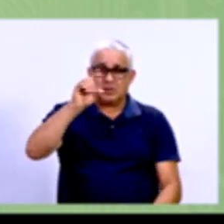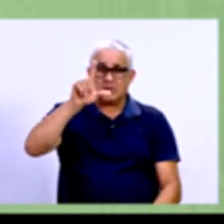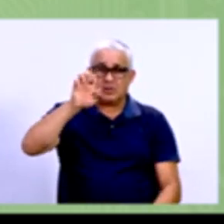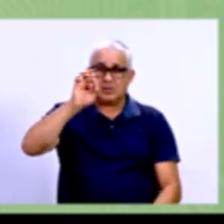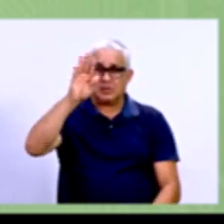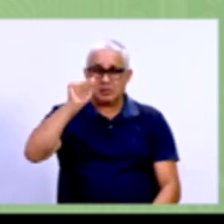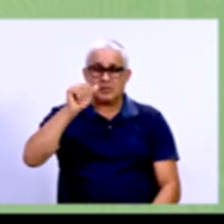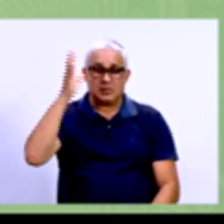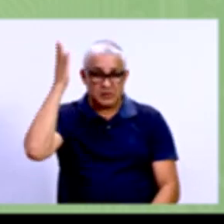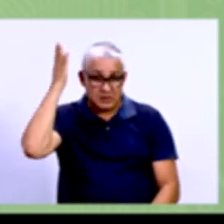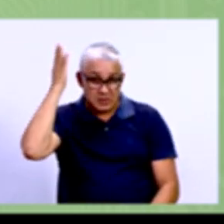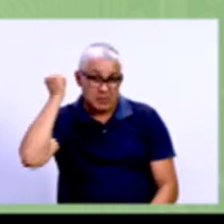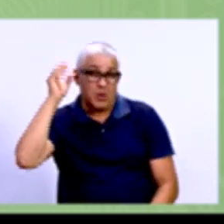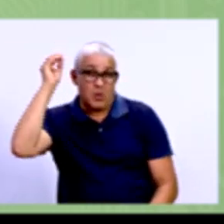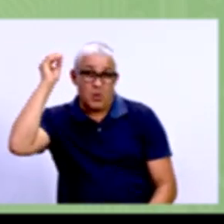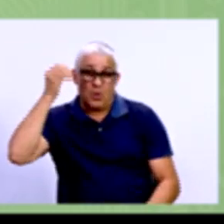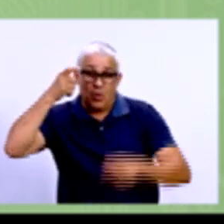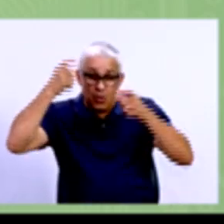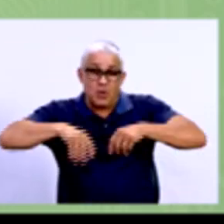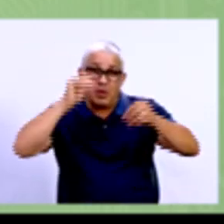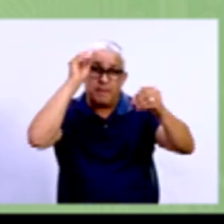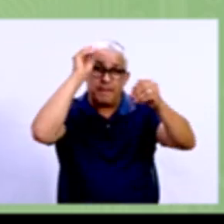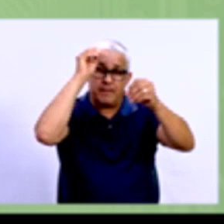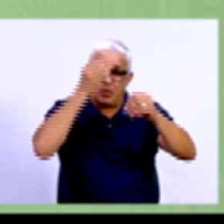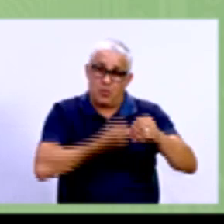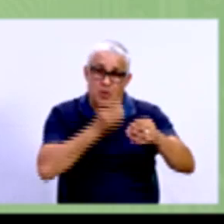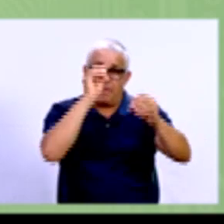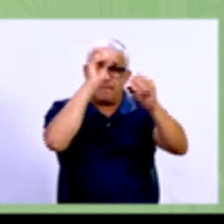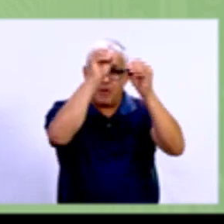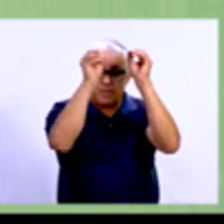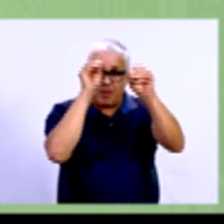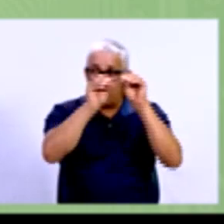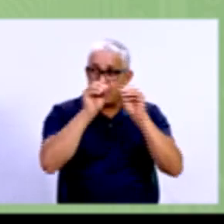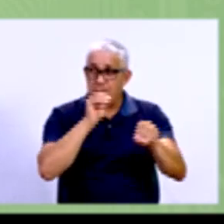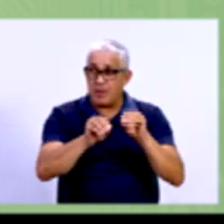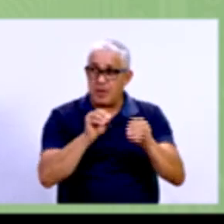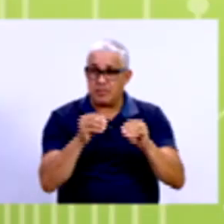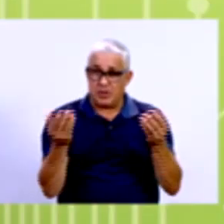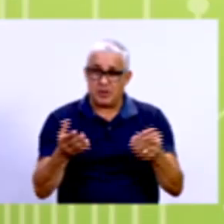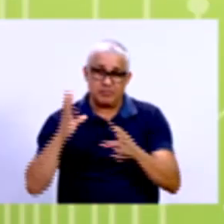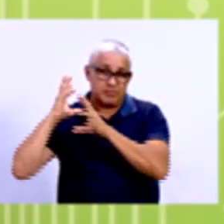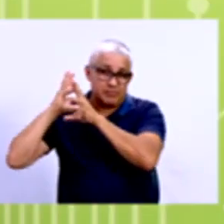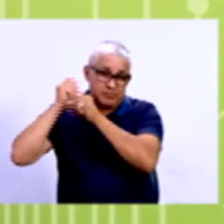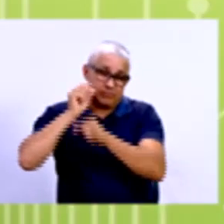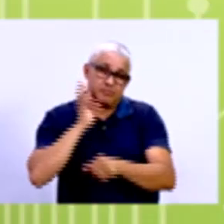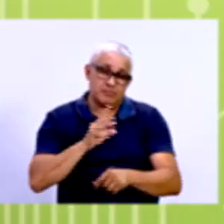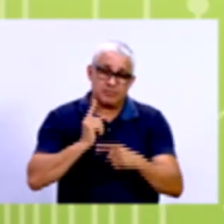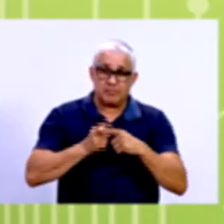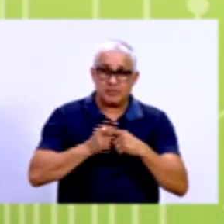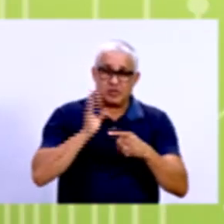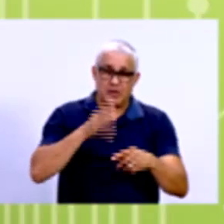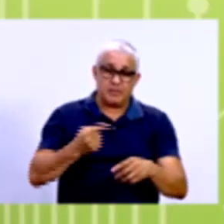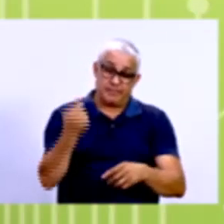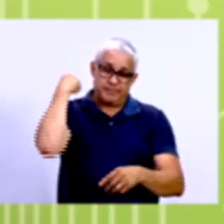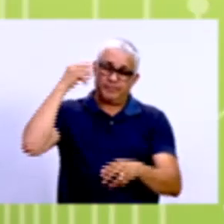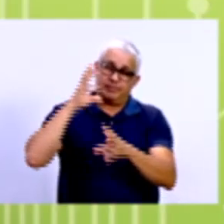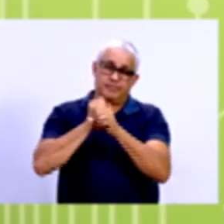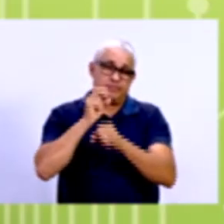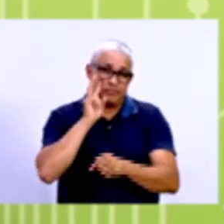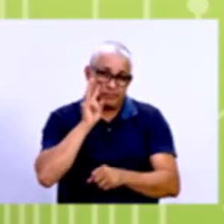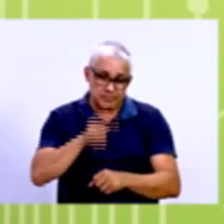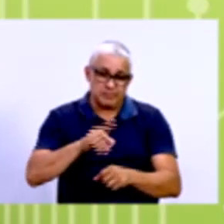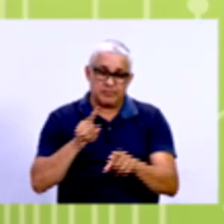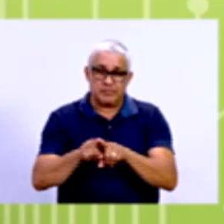onde que a gente vai colocar esses números, né? Então, é bem legal mesmo agora nessa parte da revisão, como a gente já viu os cálculos, para vocês